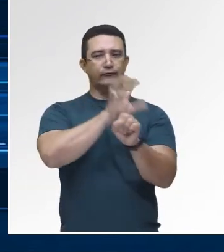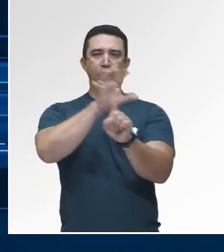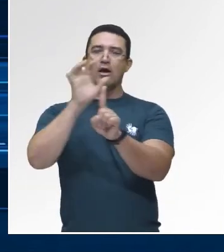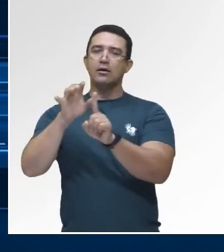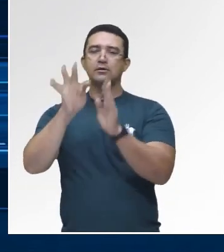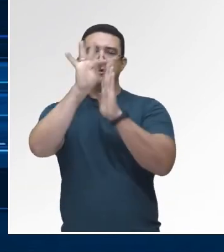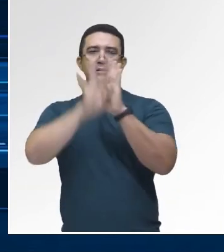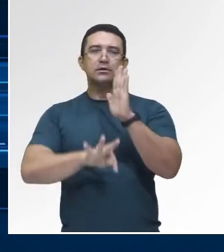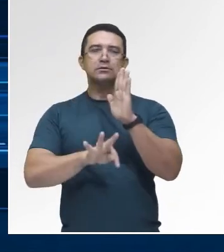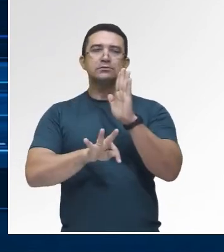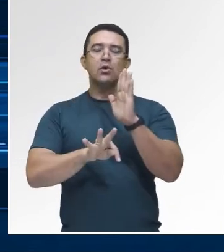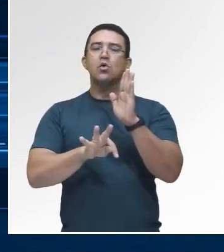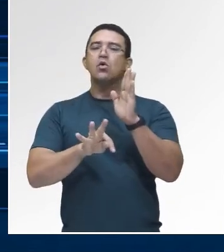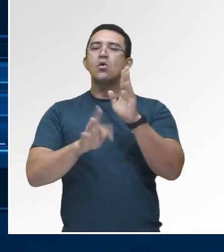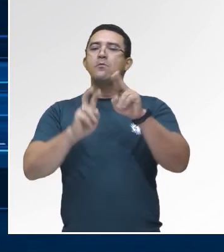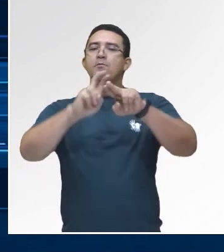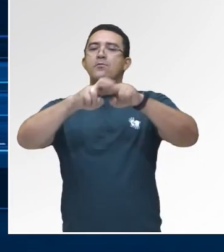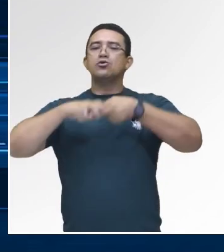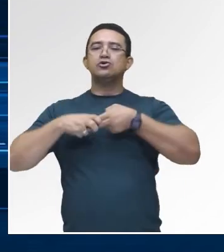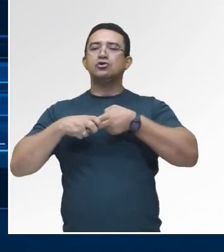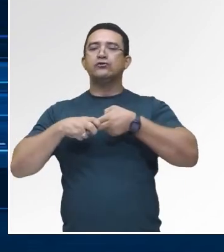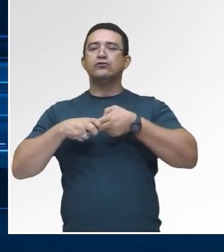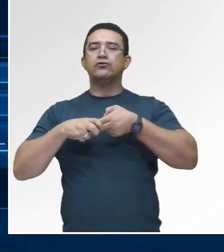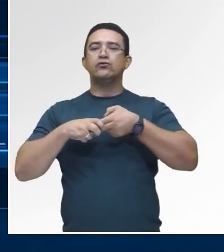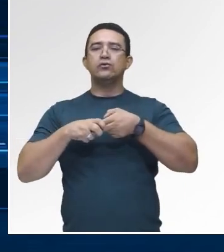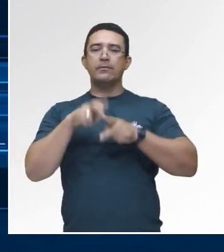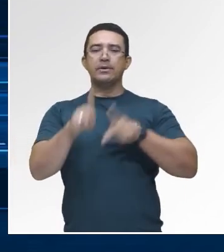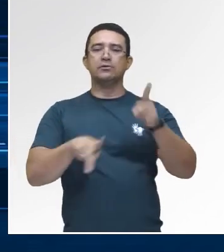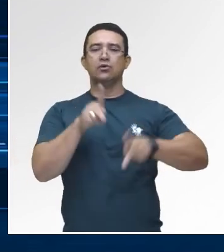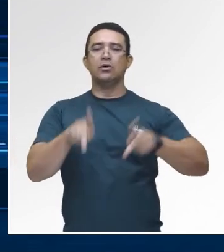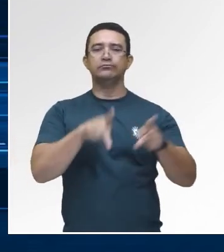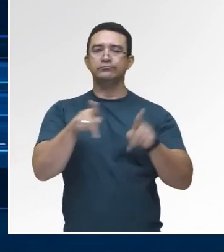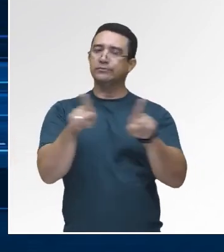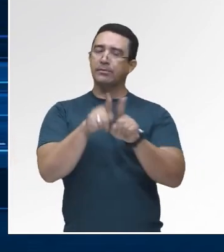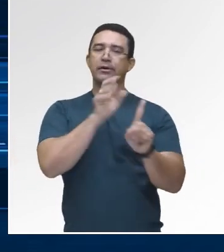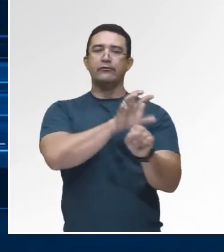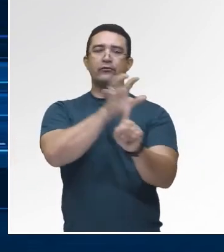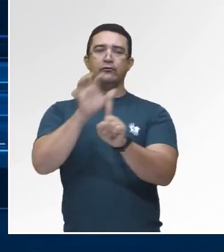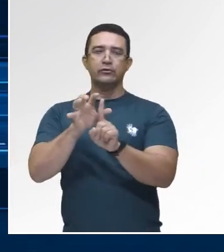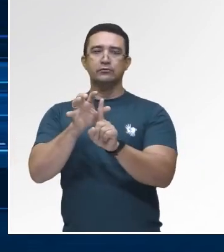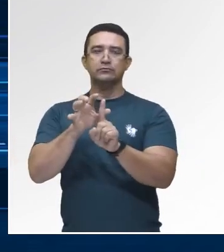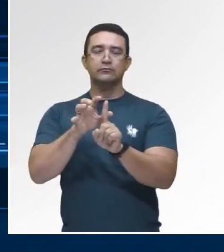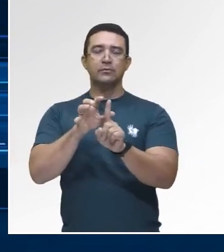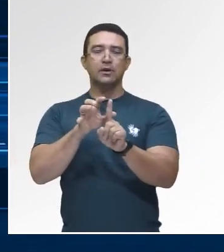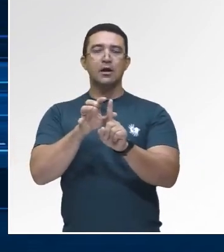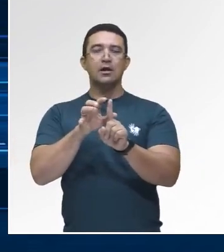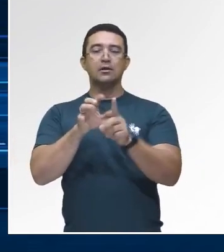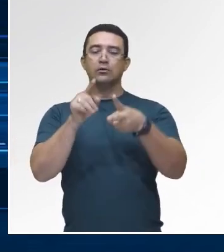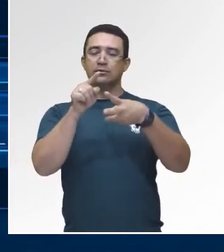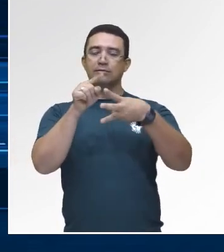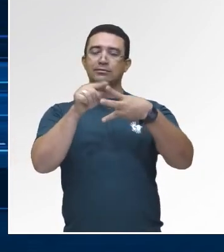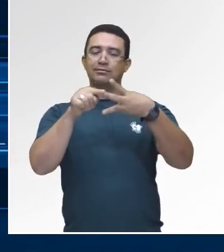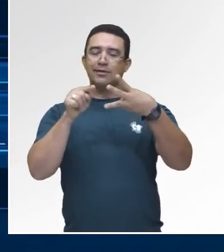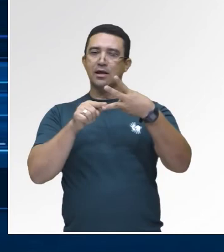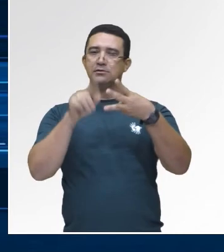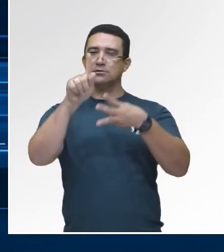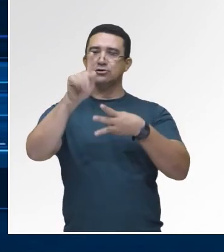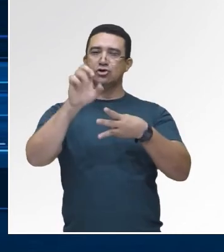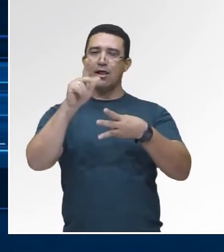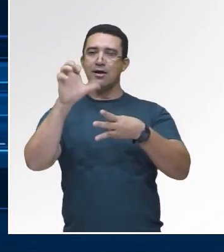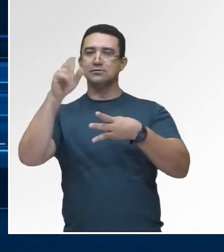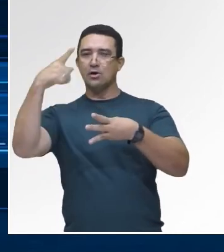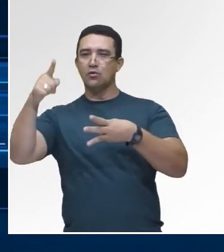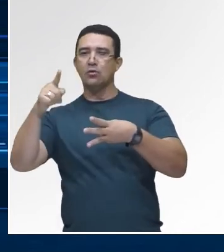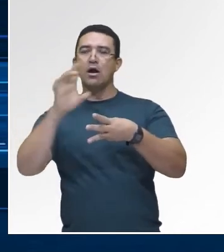populares também vai influenciar o romantismo. São 3 gerações, vamos falar sobre todas elas. A libertação